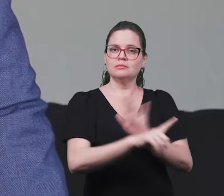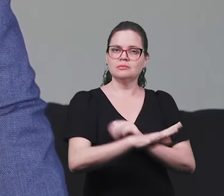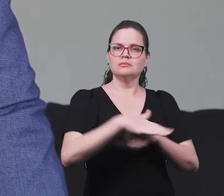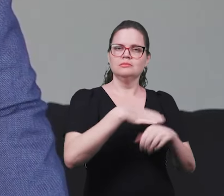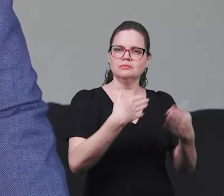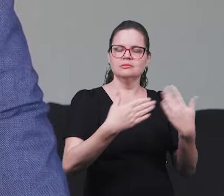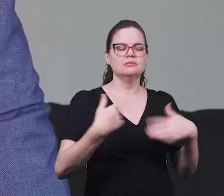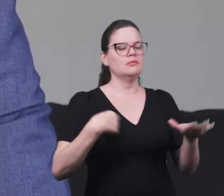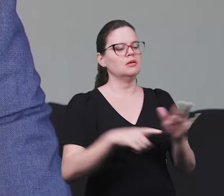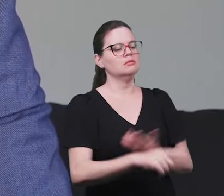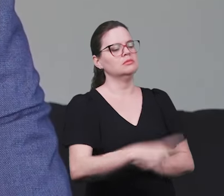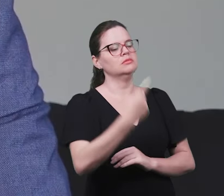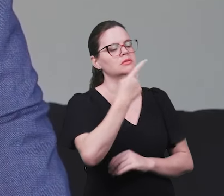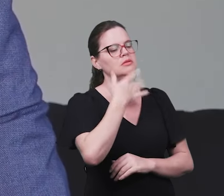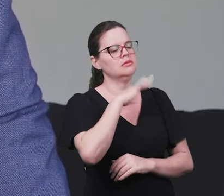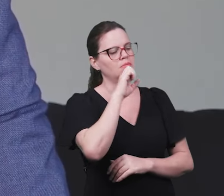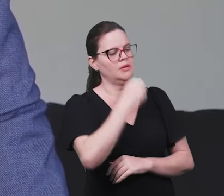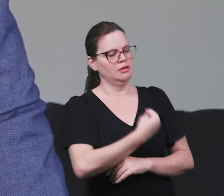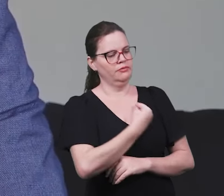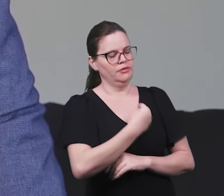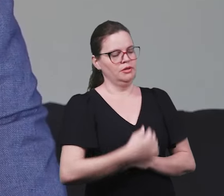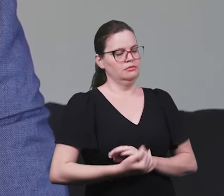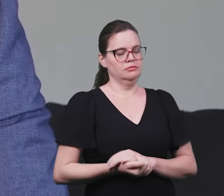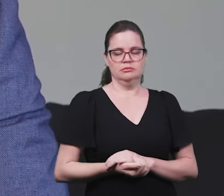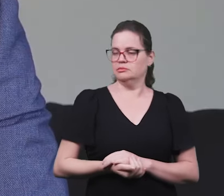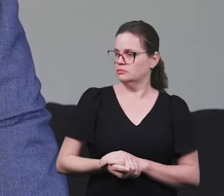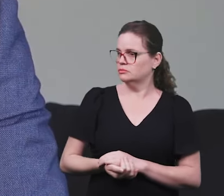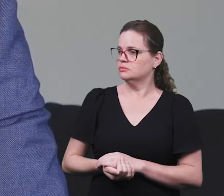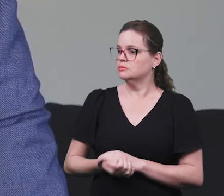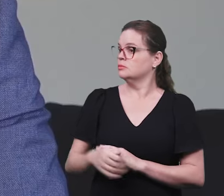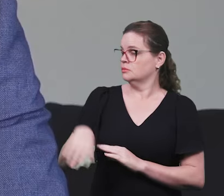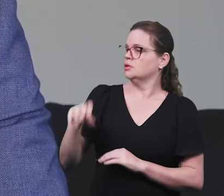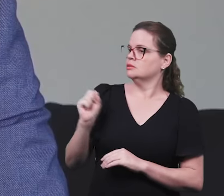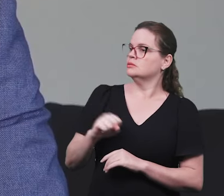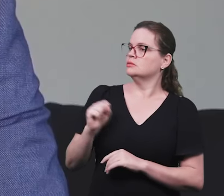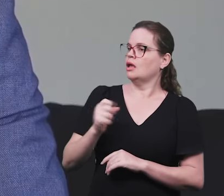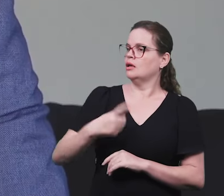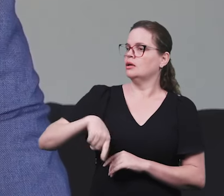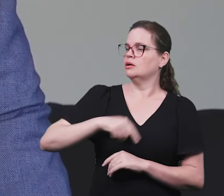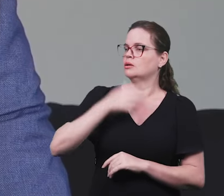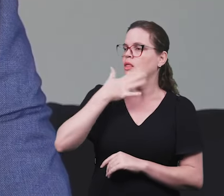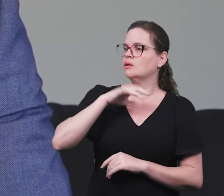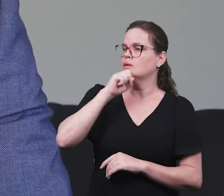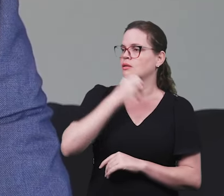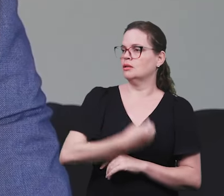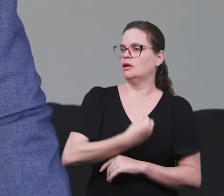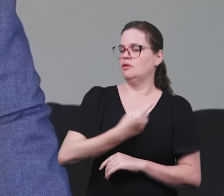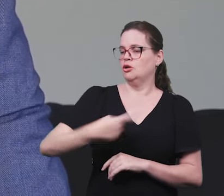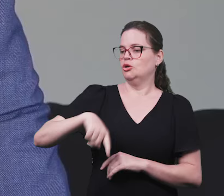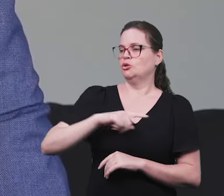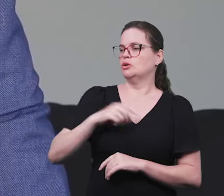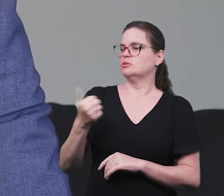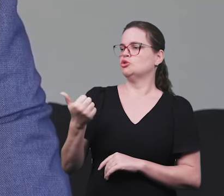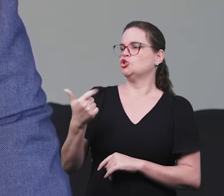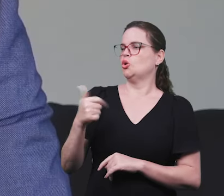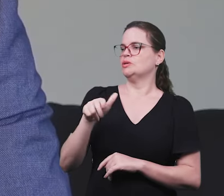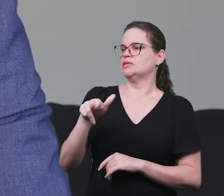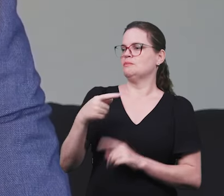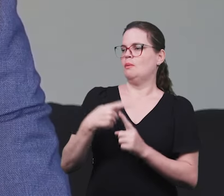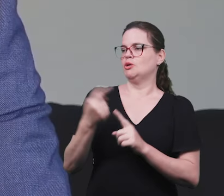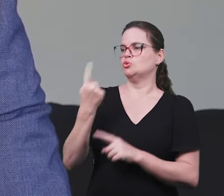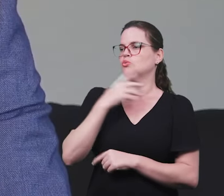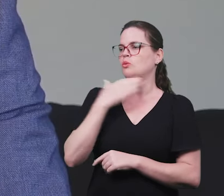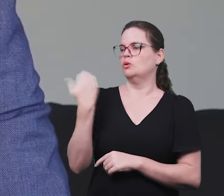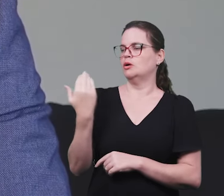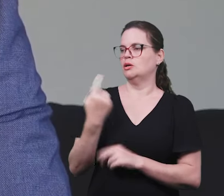eles e pergunta: e o vosso pai ainda vive? E eles responderam que o pai estava vivo, que eles eram 12 irmãos, mas que um já não